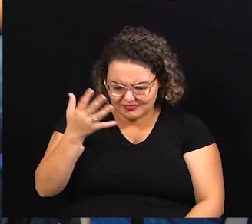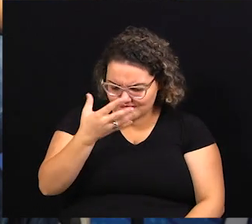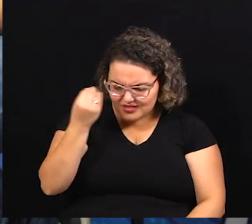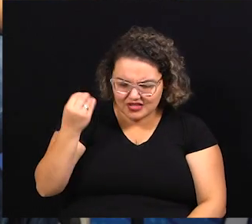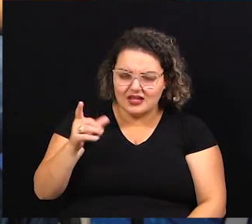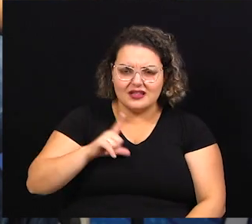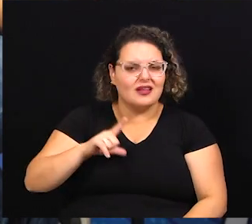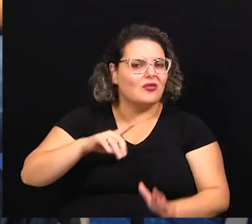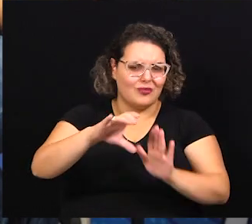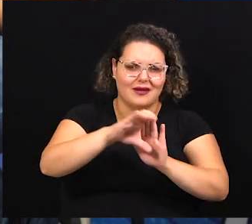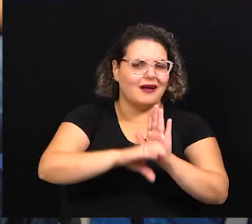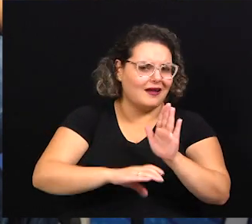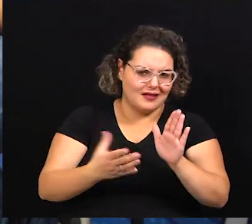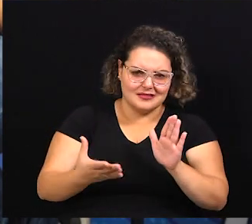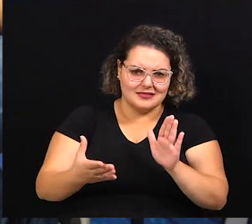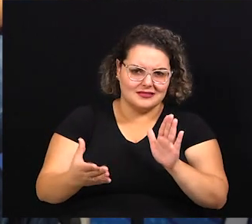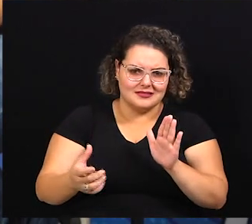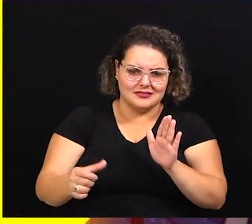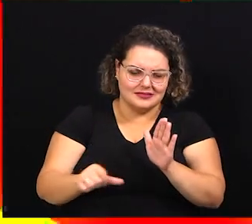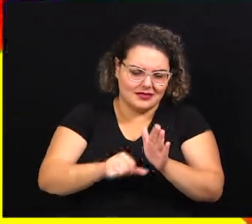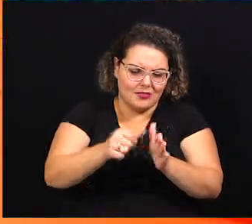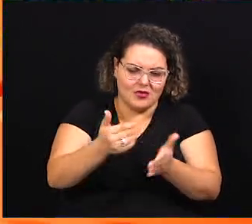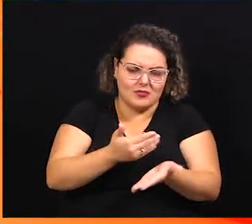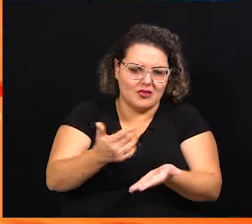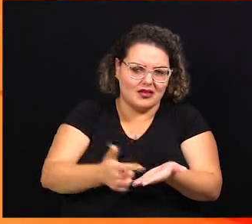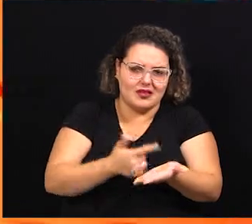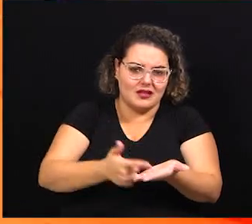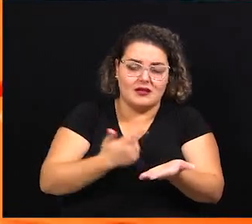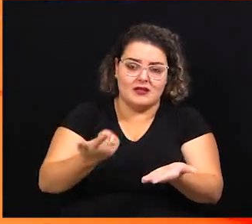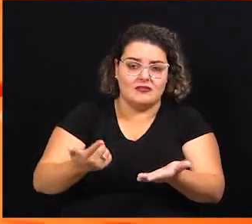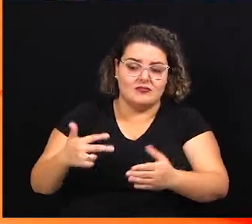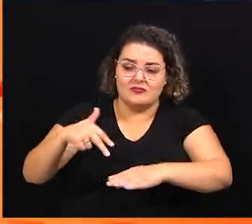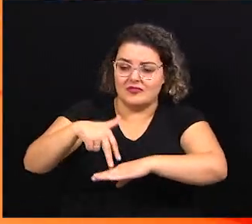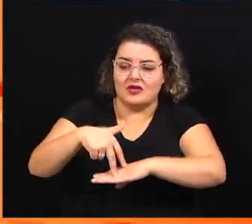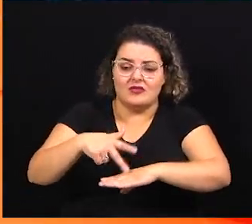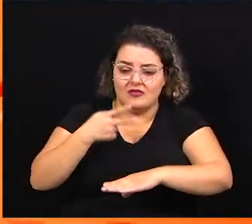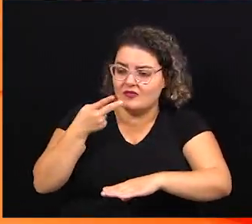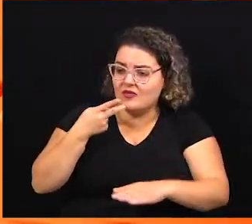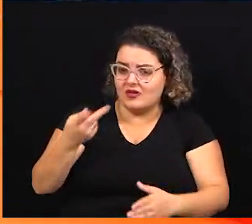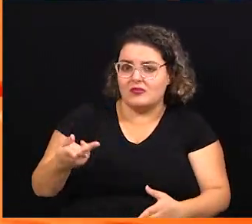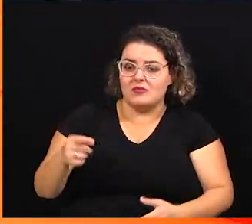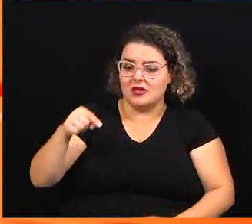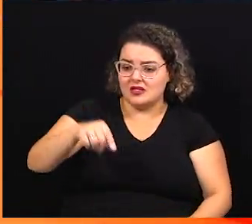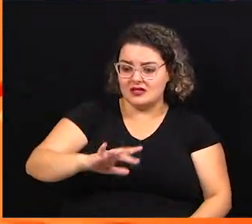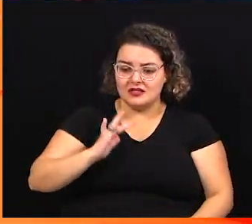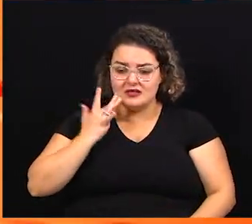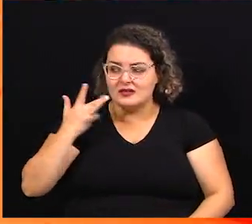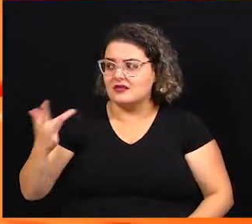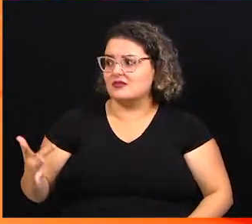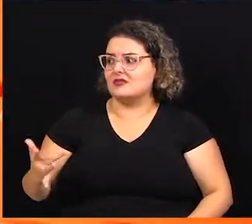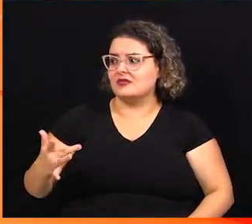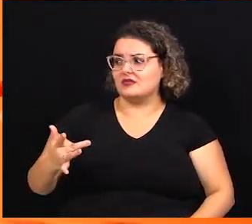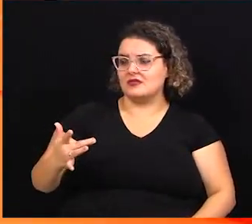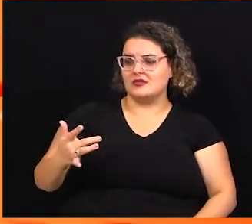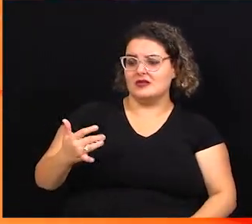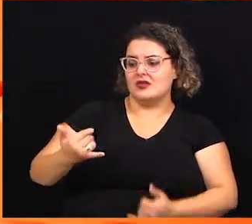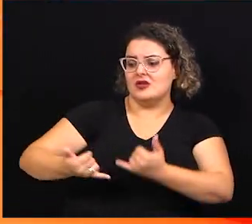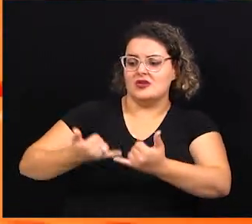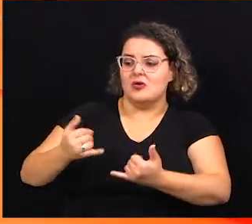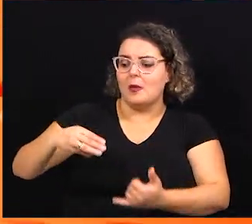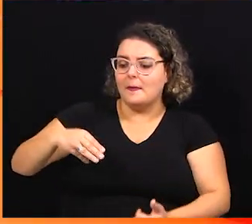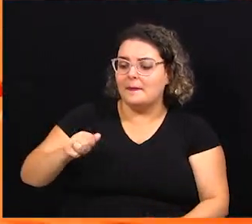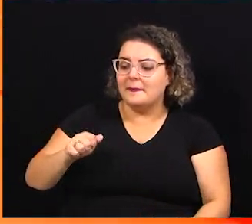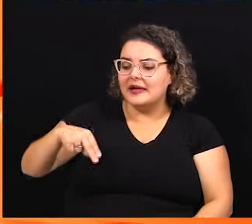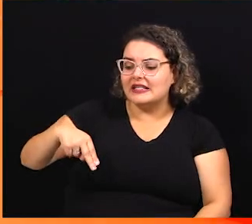não lembro agora. Teve um capítulo na primeira etapa do livro que eu menciono. A minha protagonista fala, mas esse tesouro já foi mencionado em jogos